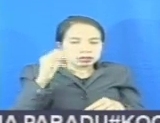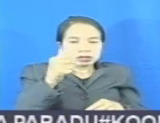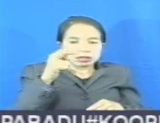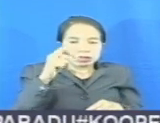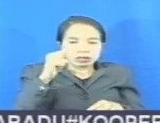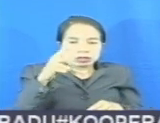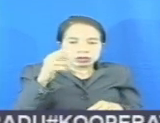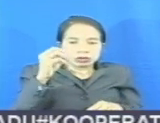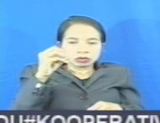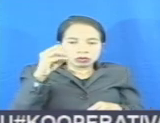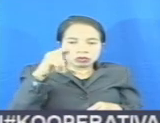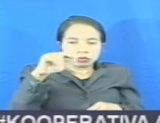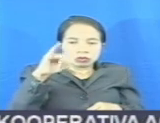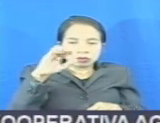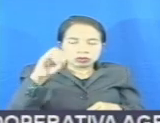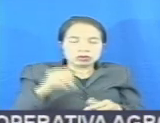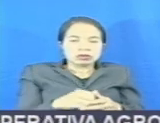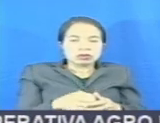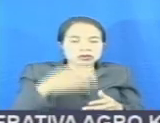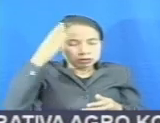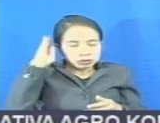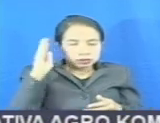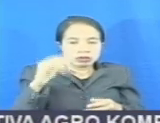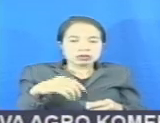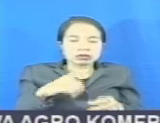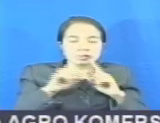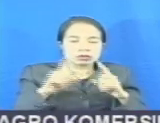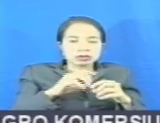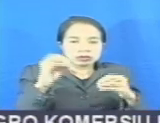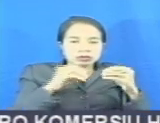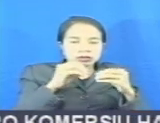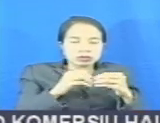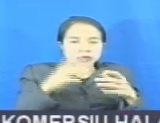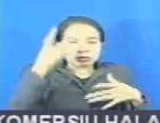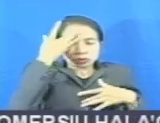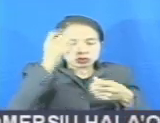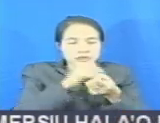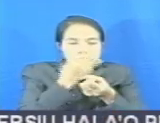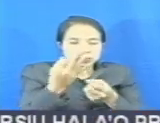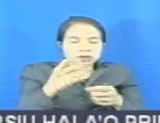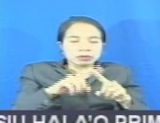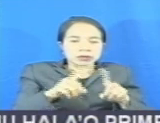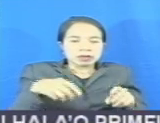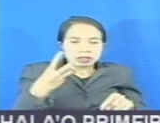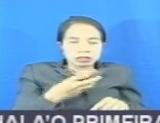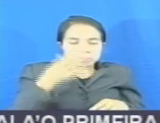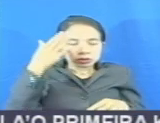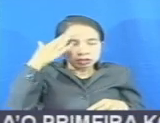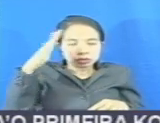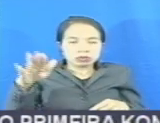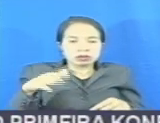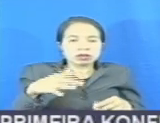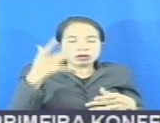Calau. Senhor secretario, ita liga ba coronavirus, may beta mas haluan katak mora sida nebe magduran tene hamate